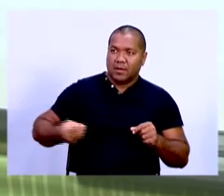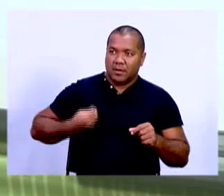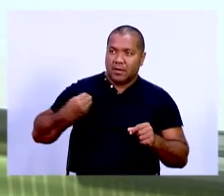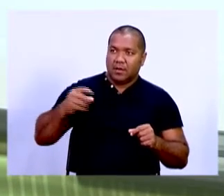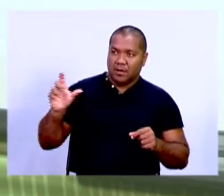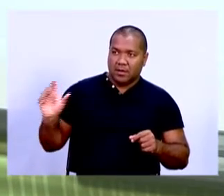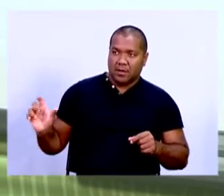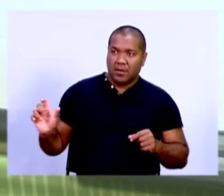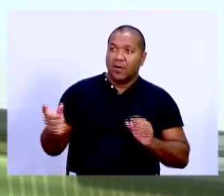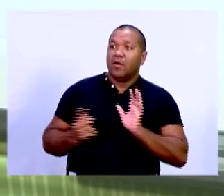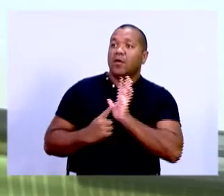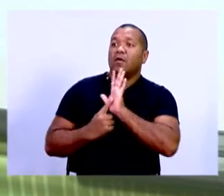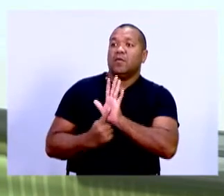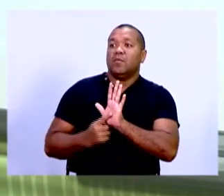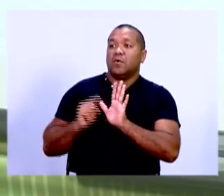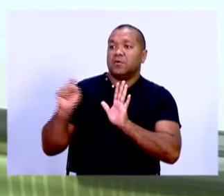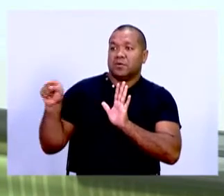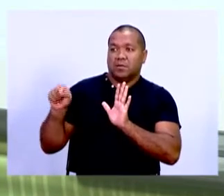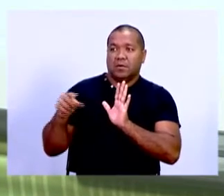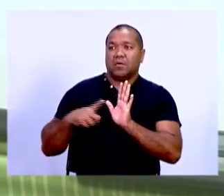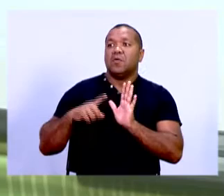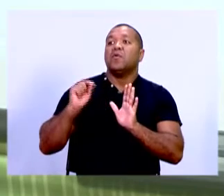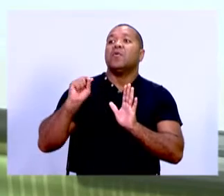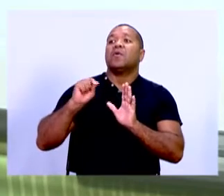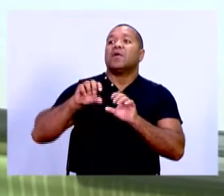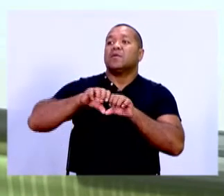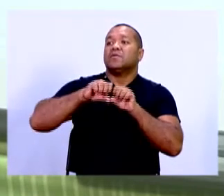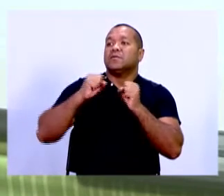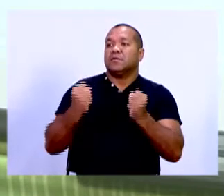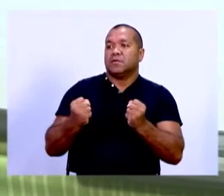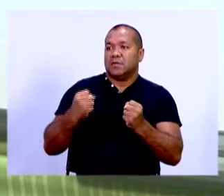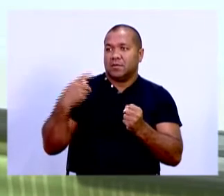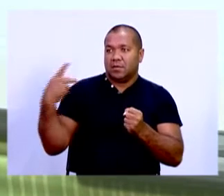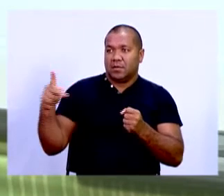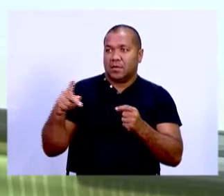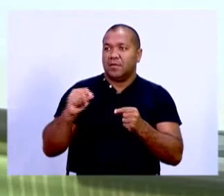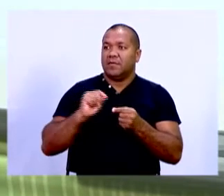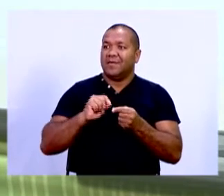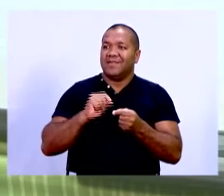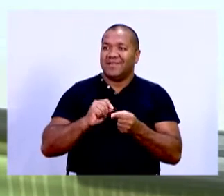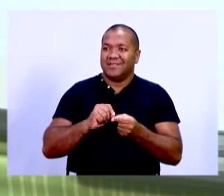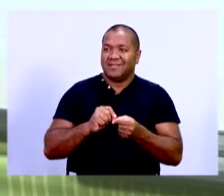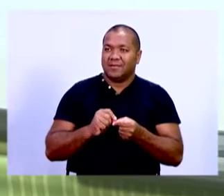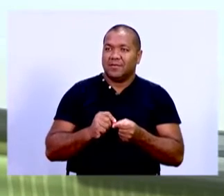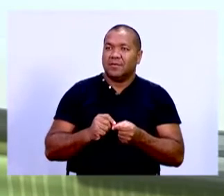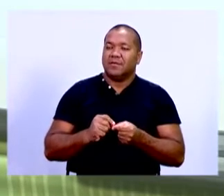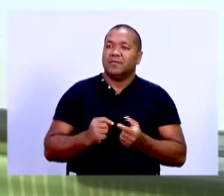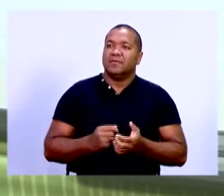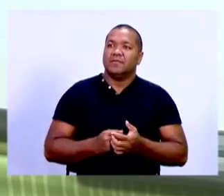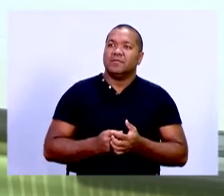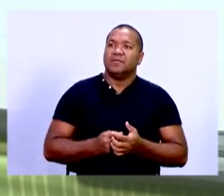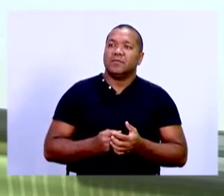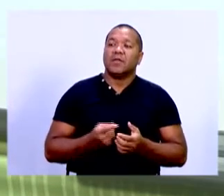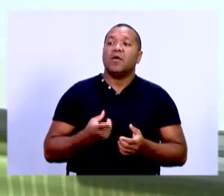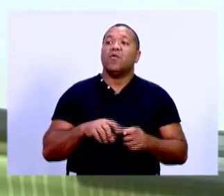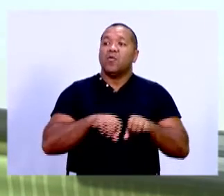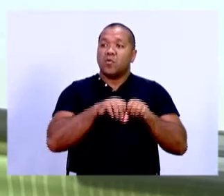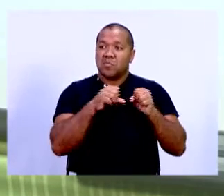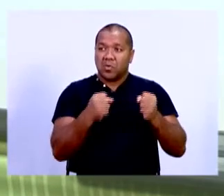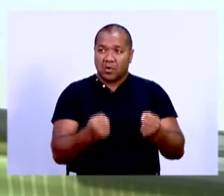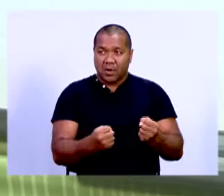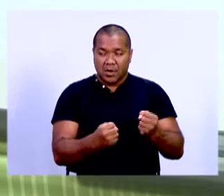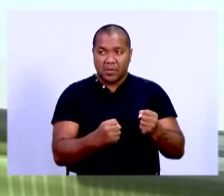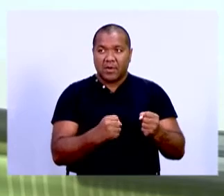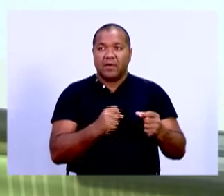mostrar para ele o que o sistema dele vai fazer, o que propriamente dito o software dele, a